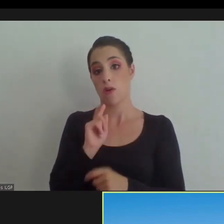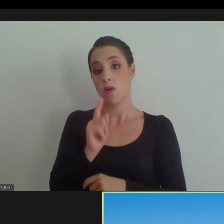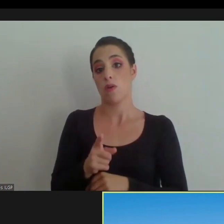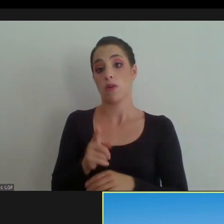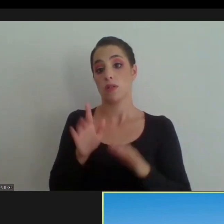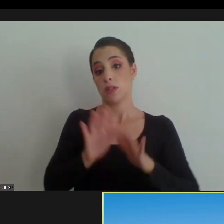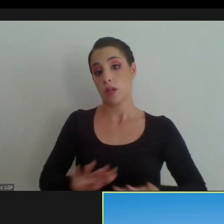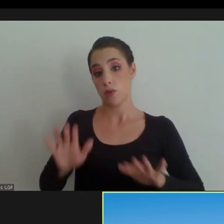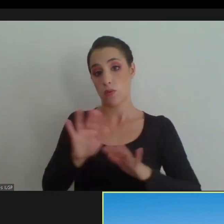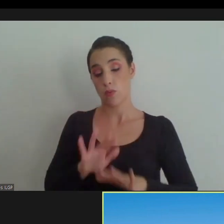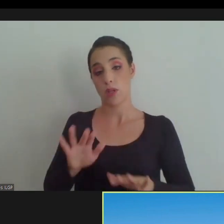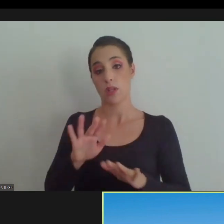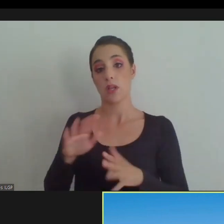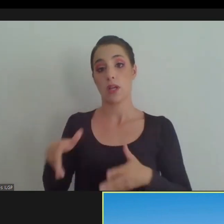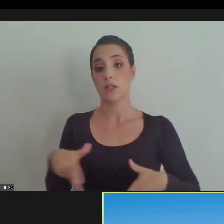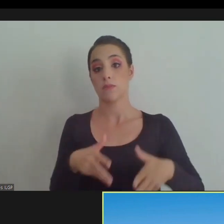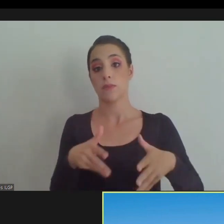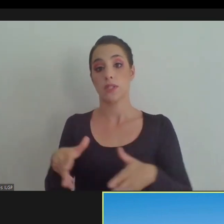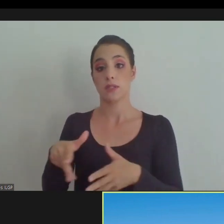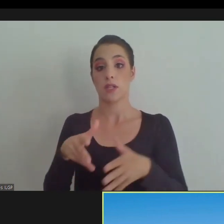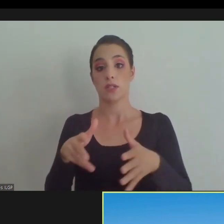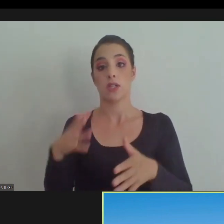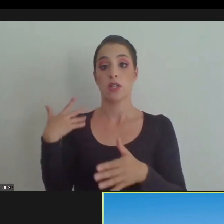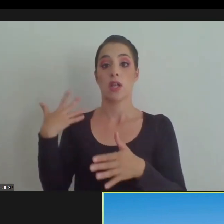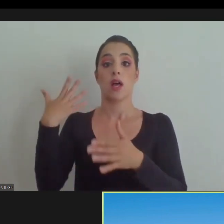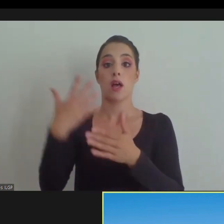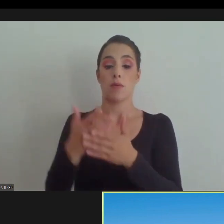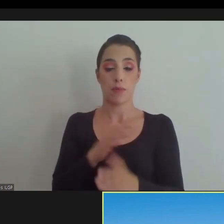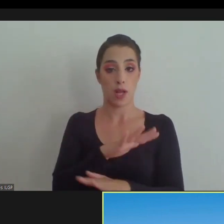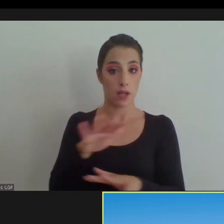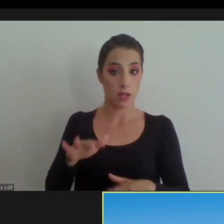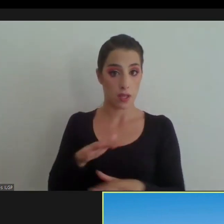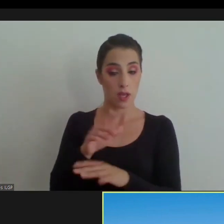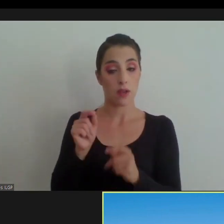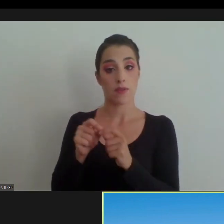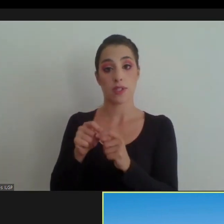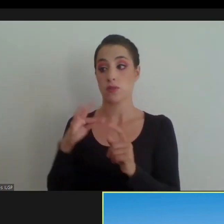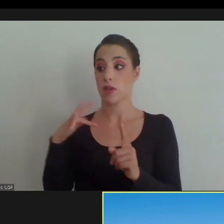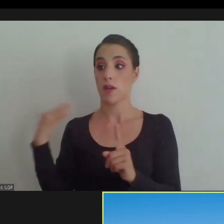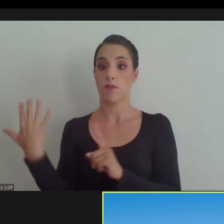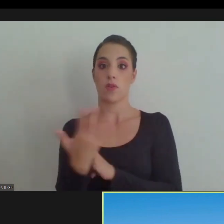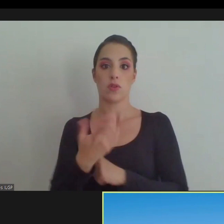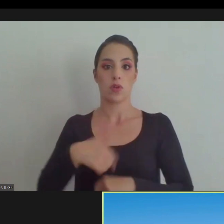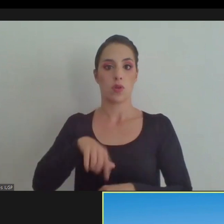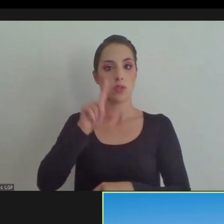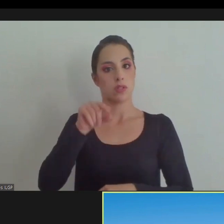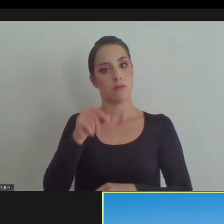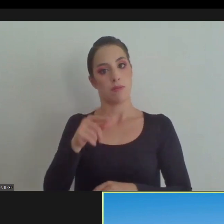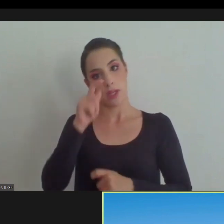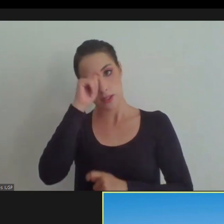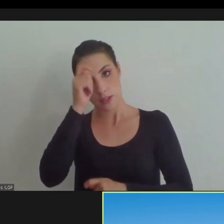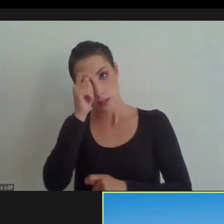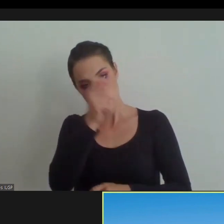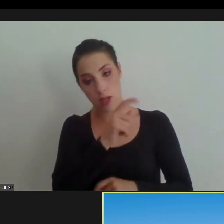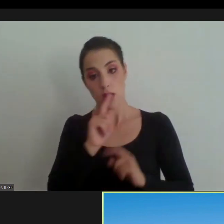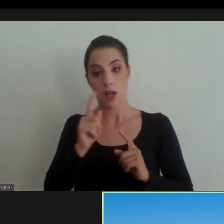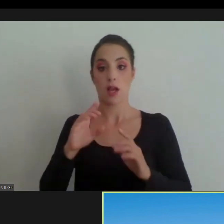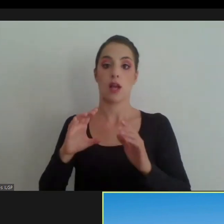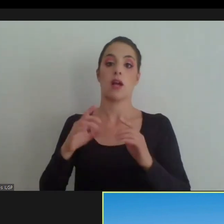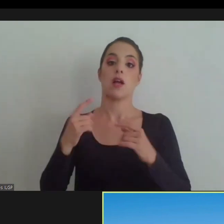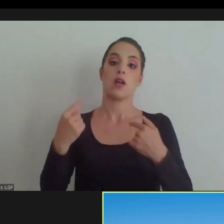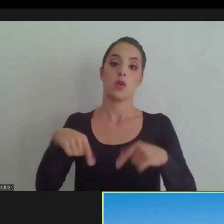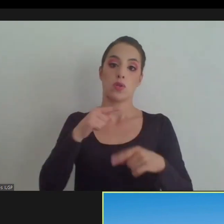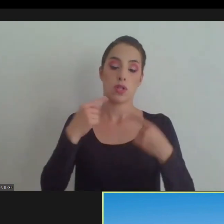era a zona de passagem que eles tinham para a praia, e por isso também tivemos de ter isso em conta. Temos um túnel que